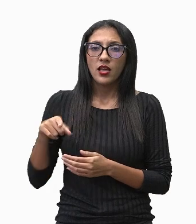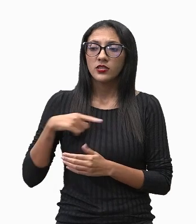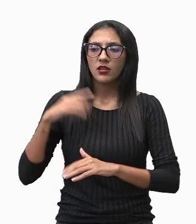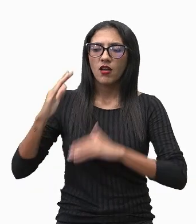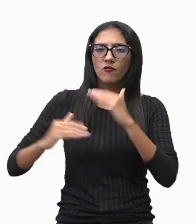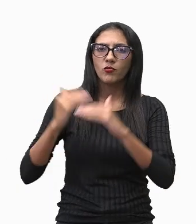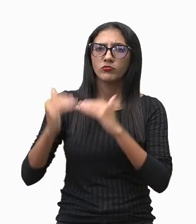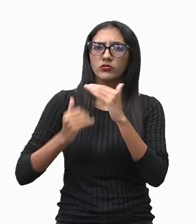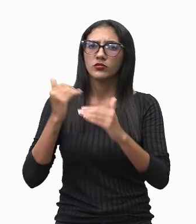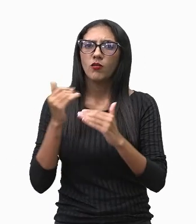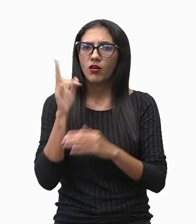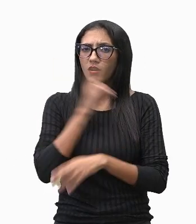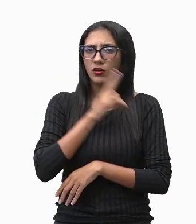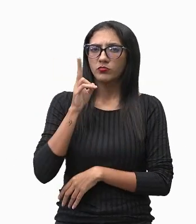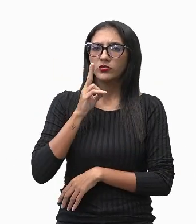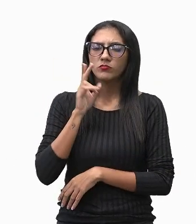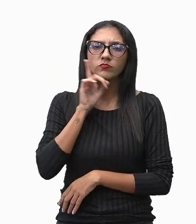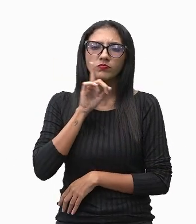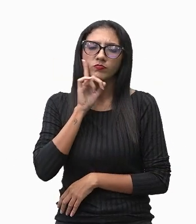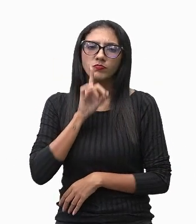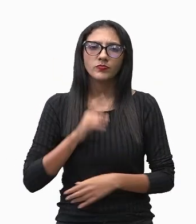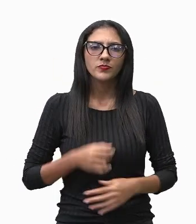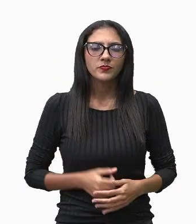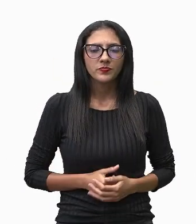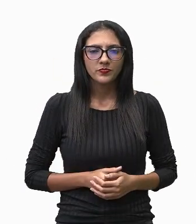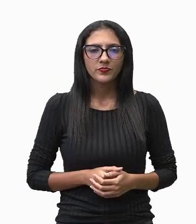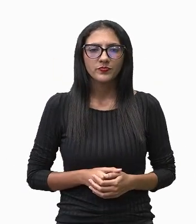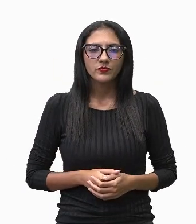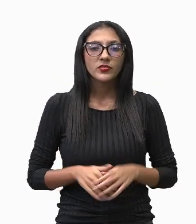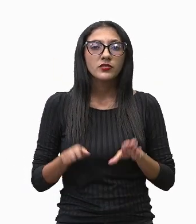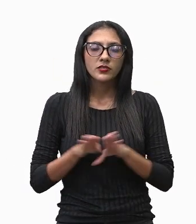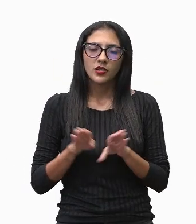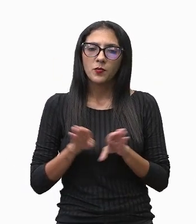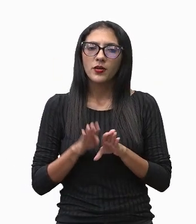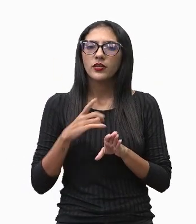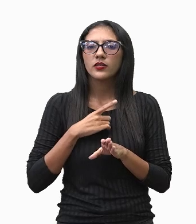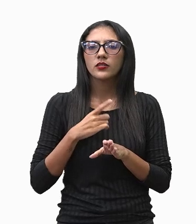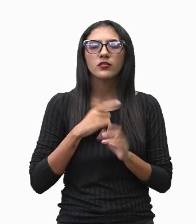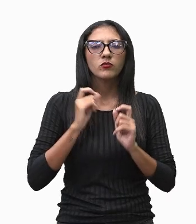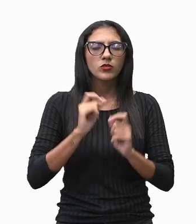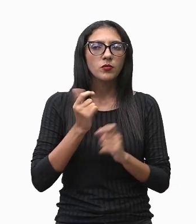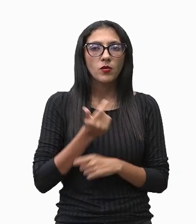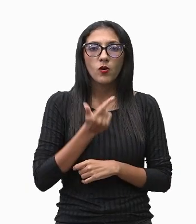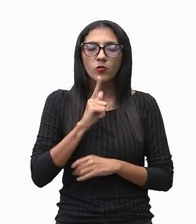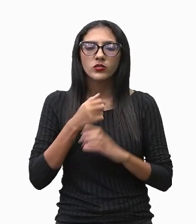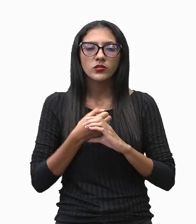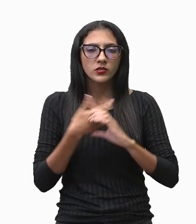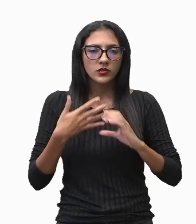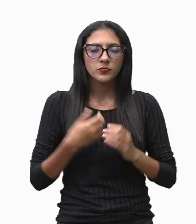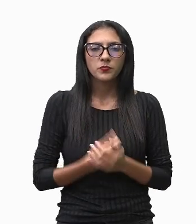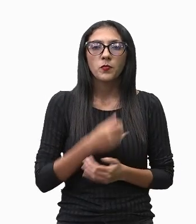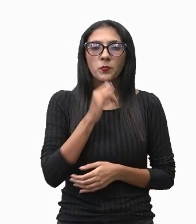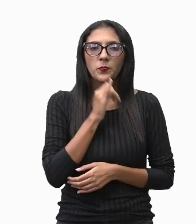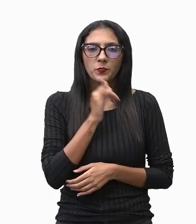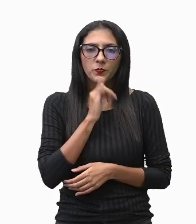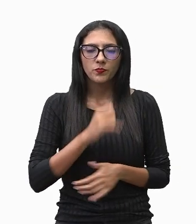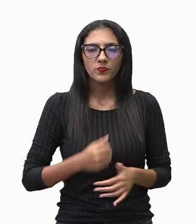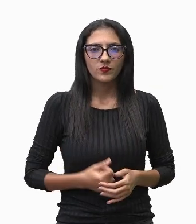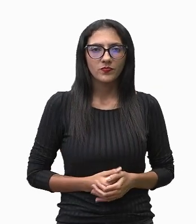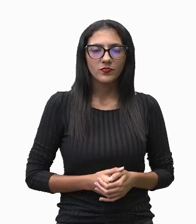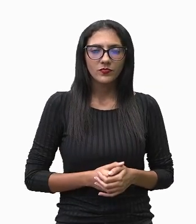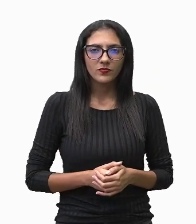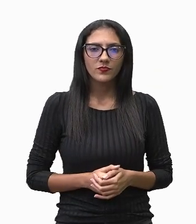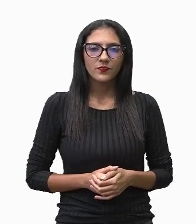dos Estados Unidos. E também, né, entre esses fatores nós temos os países